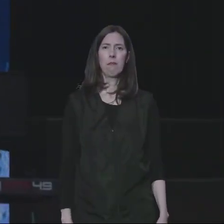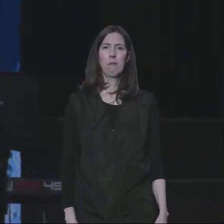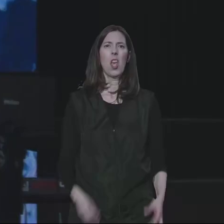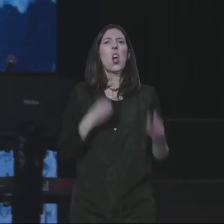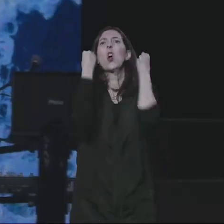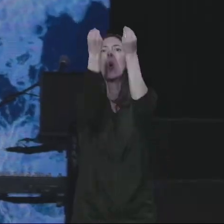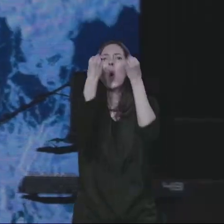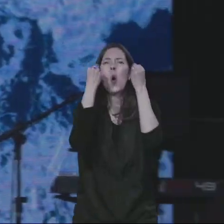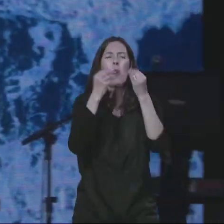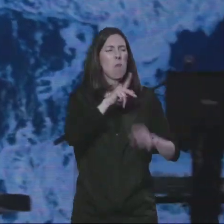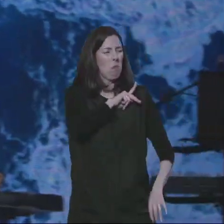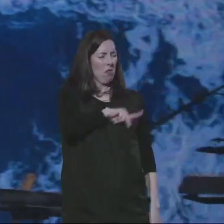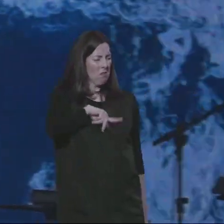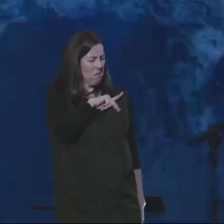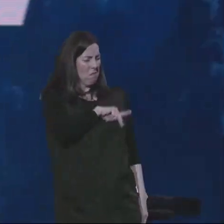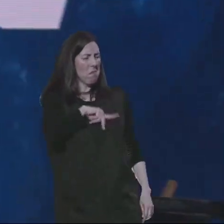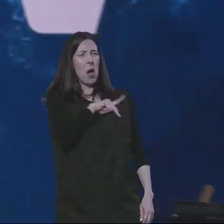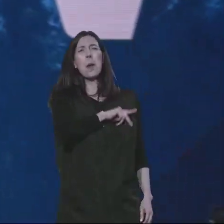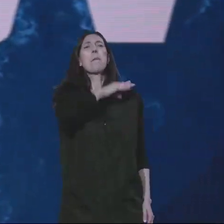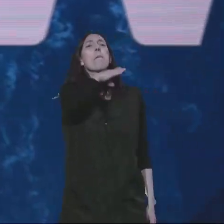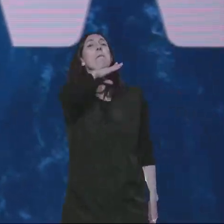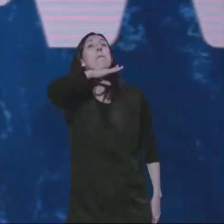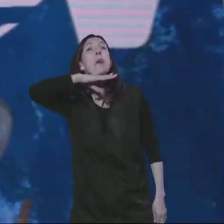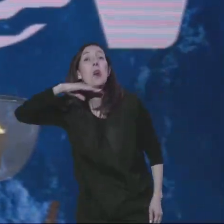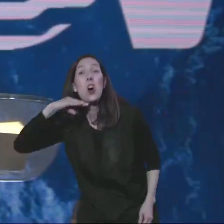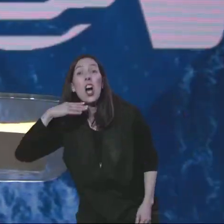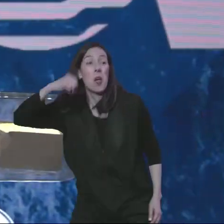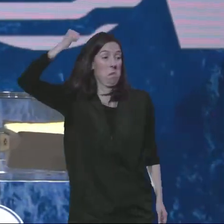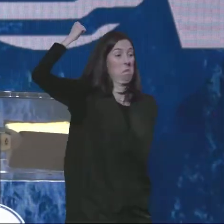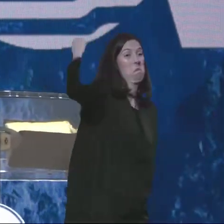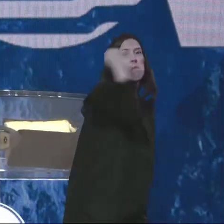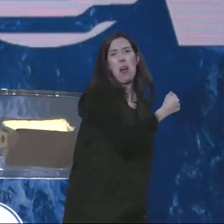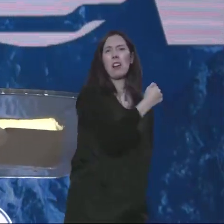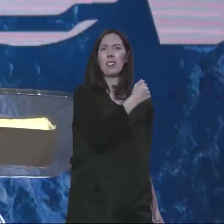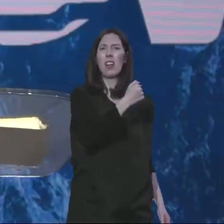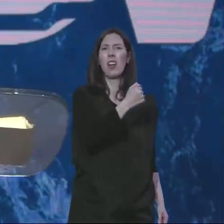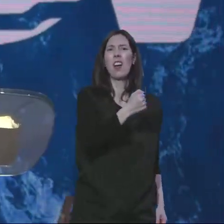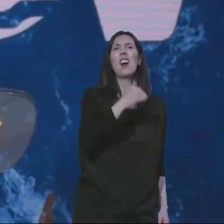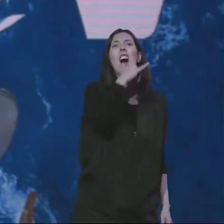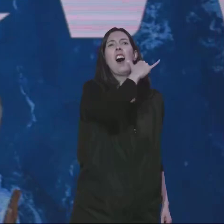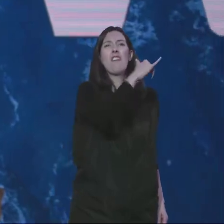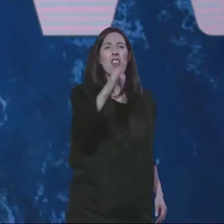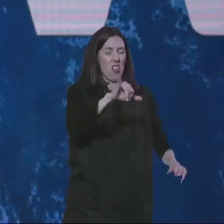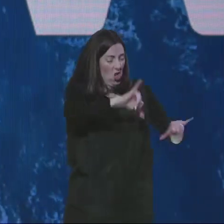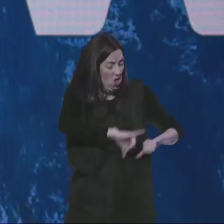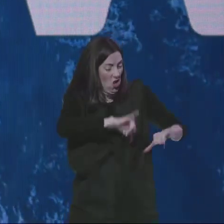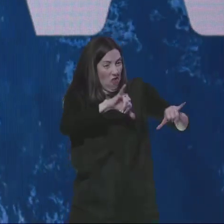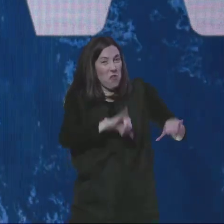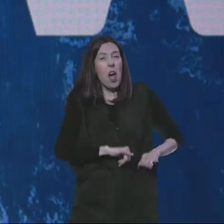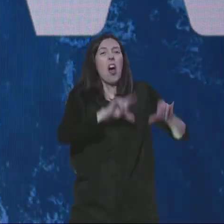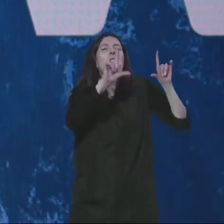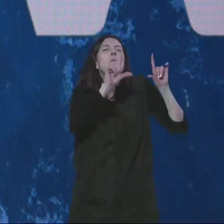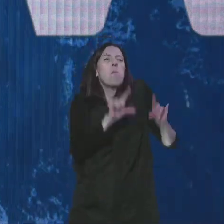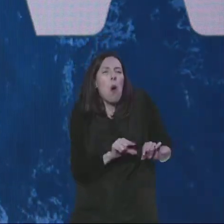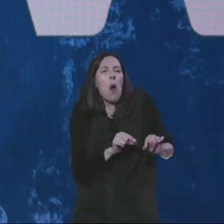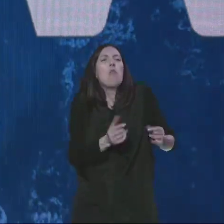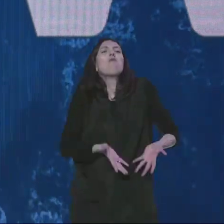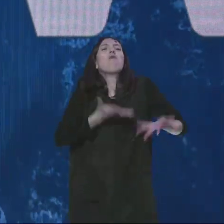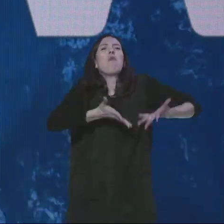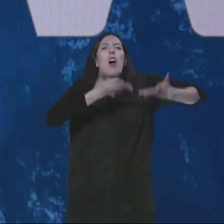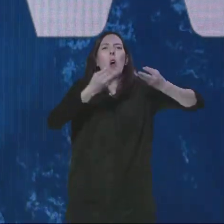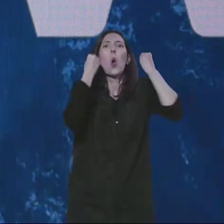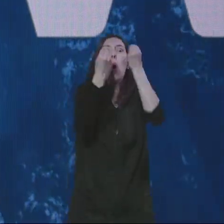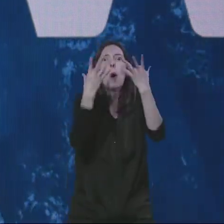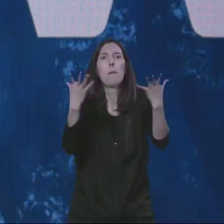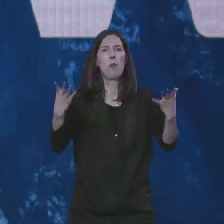Como que um cara que morreu executado consegue dizer que o sofrimento foi leve e